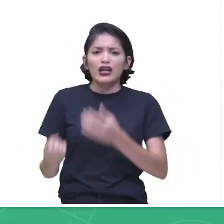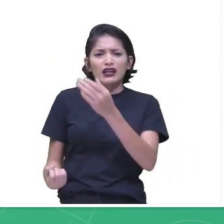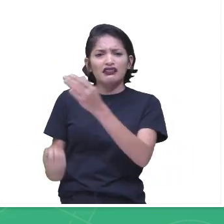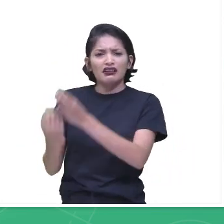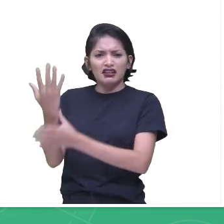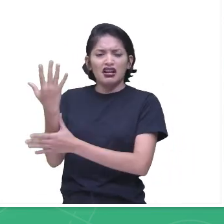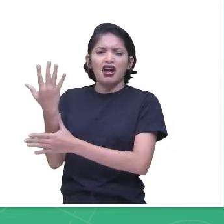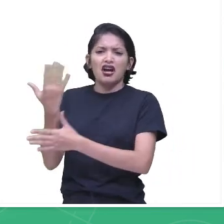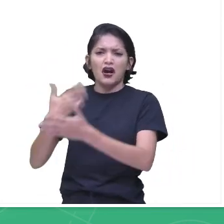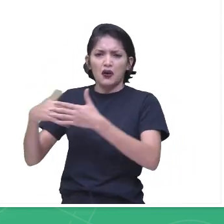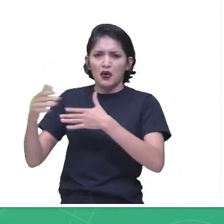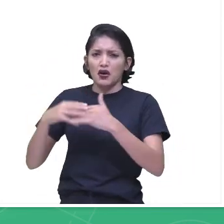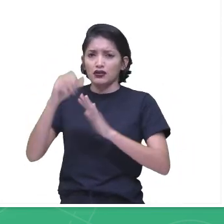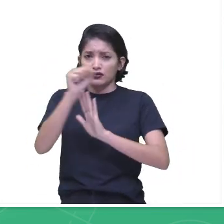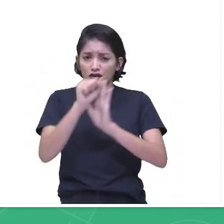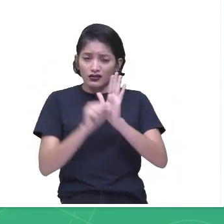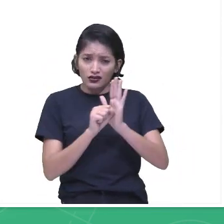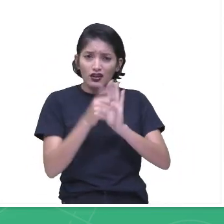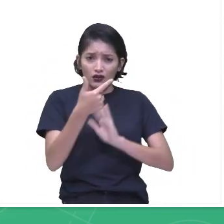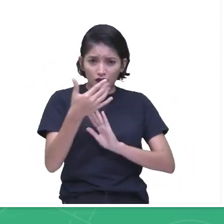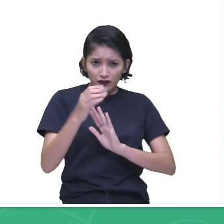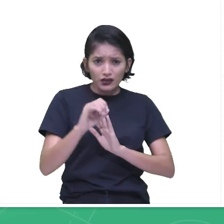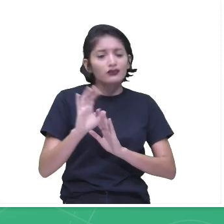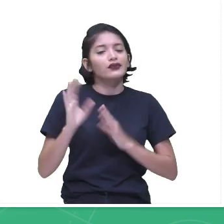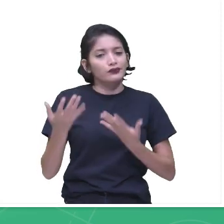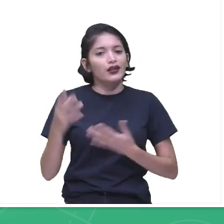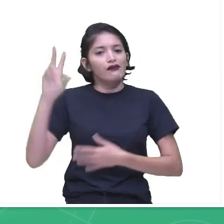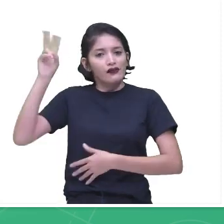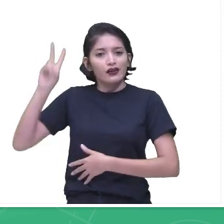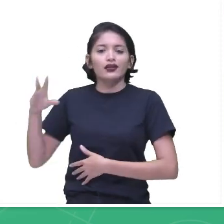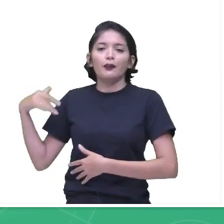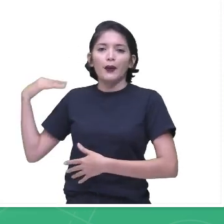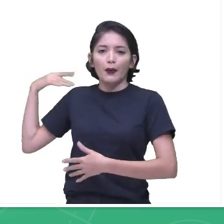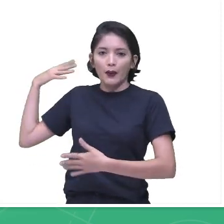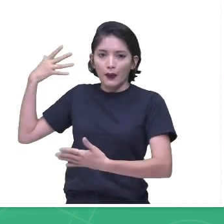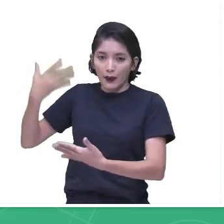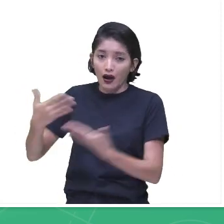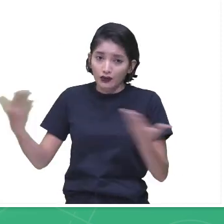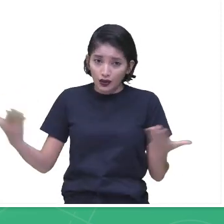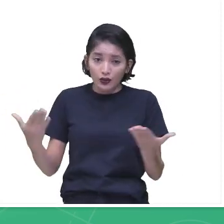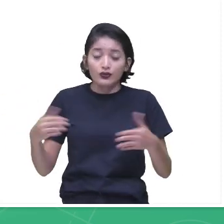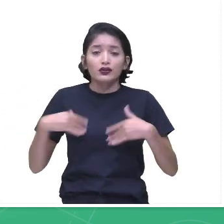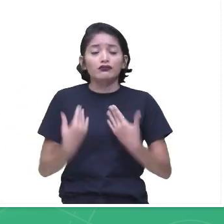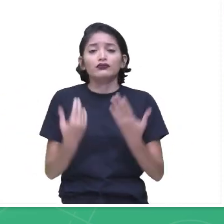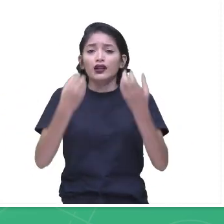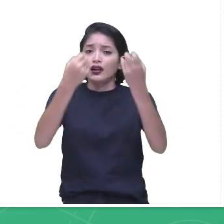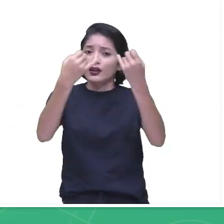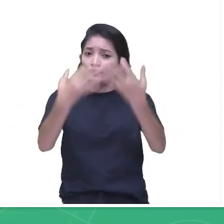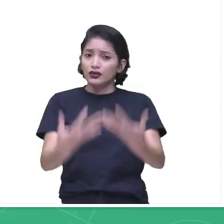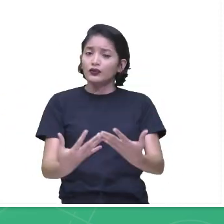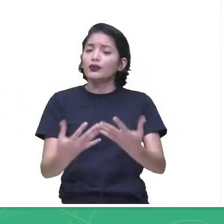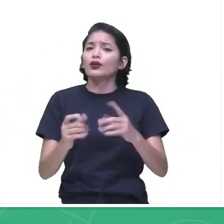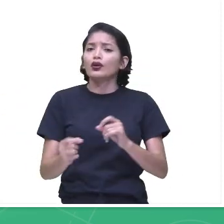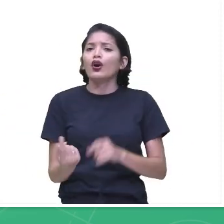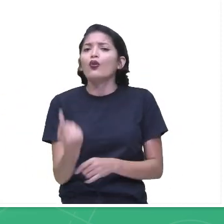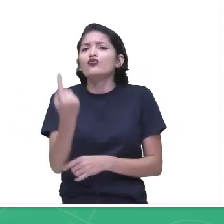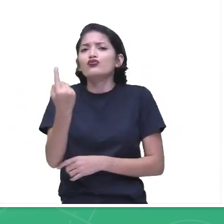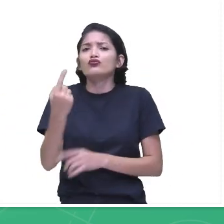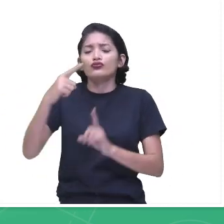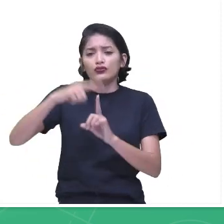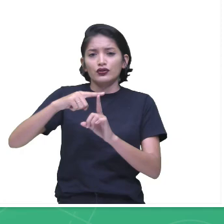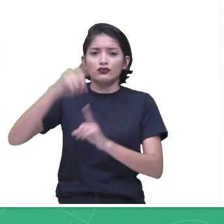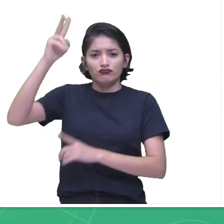no século XX. Sua história remonta ao passado. Comente sobre um aspecto histórico dos